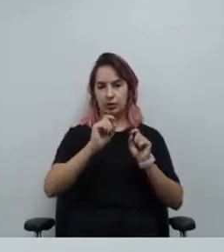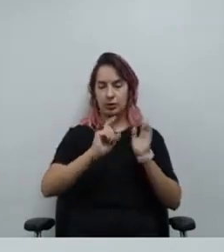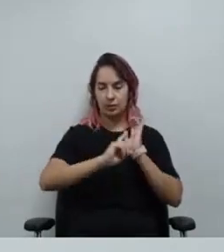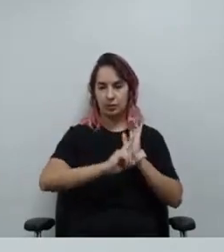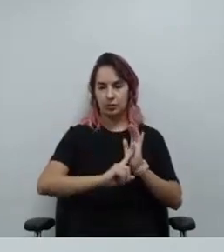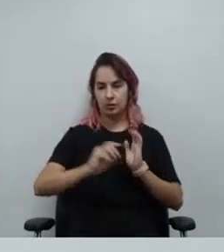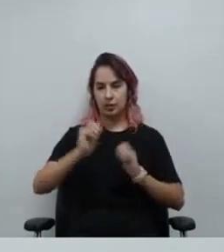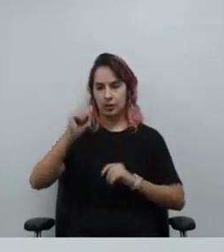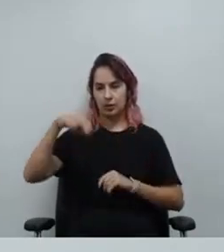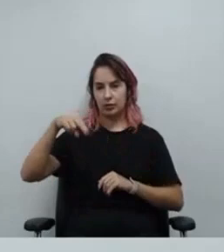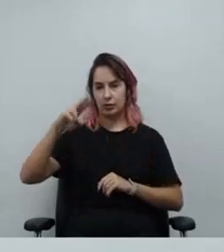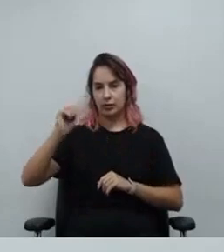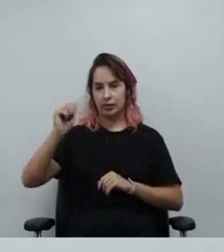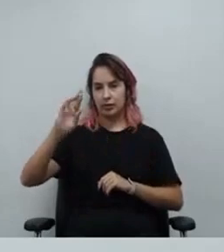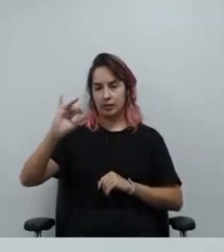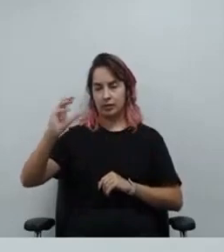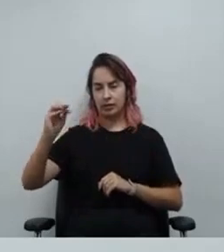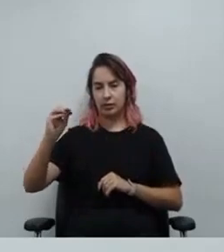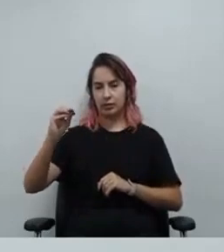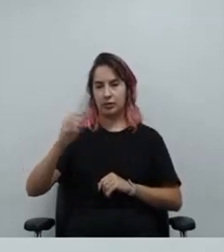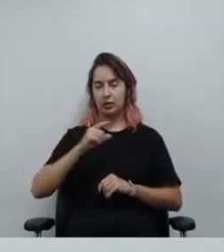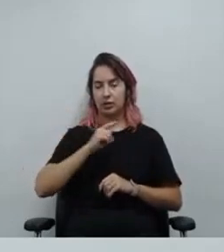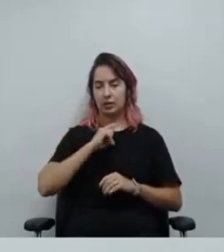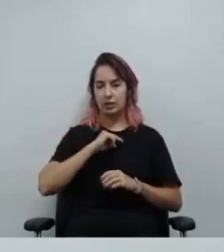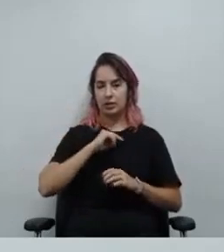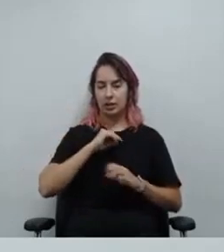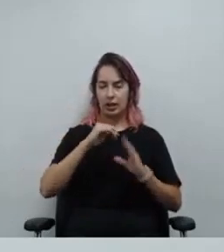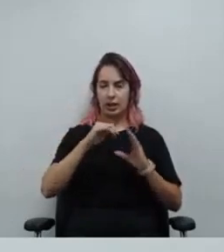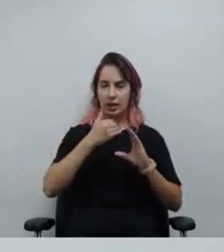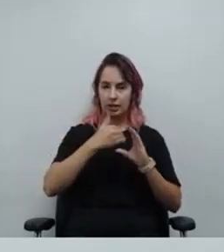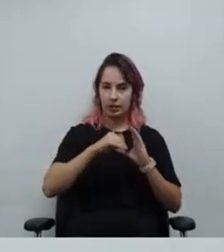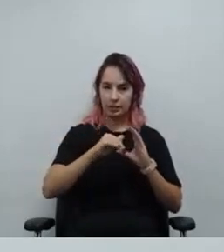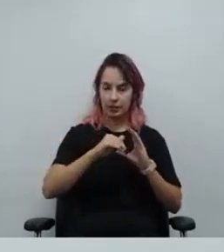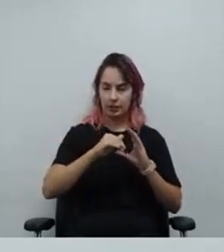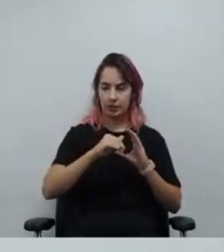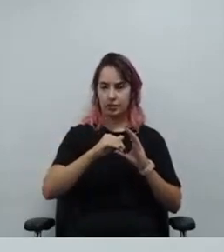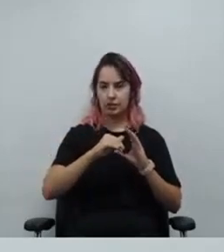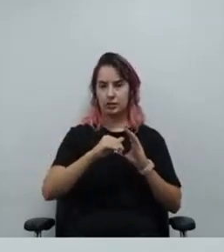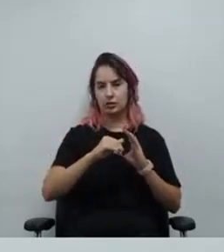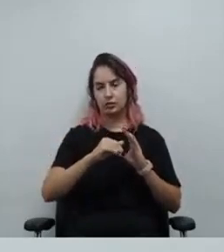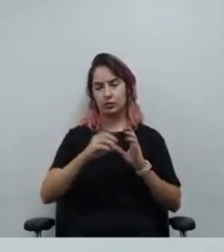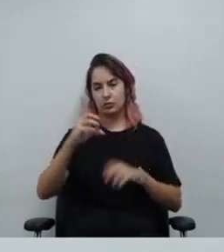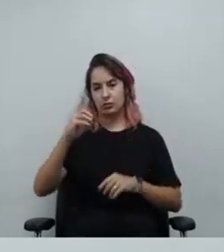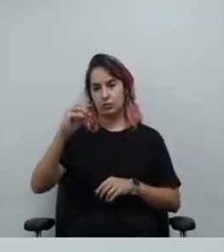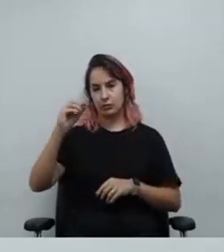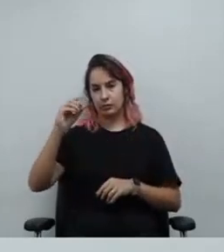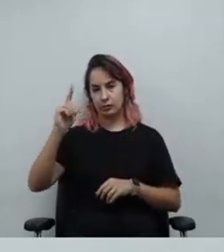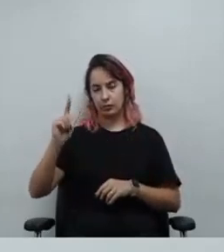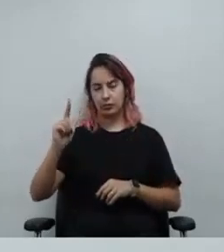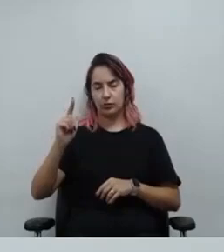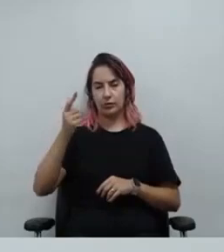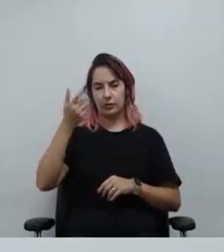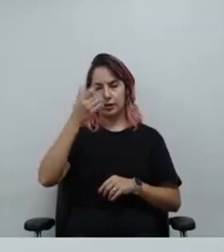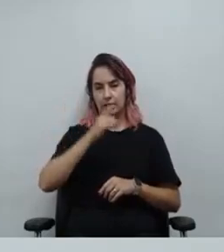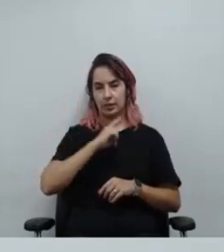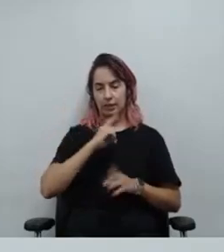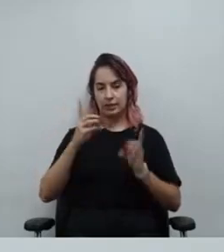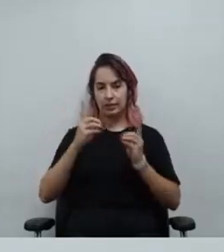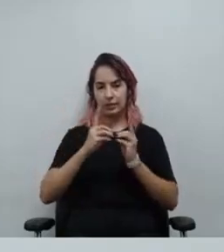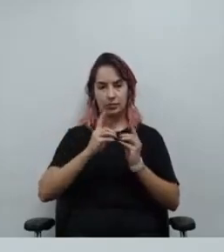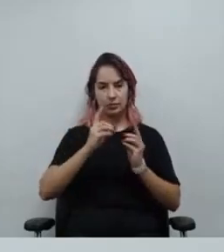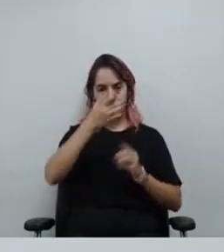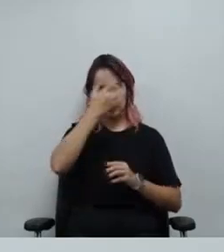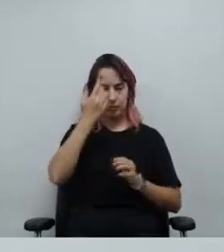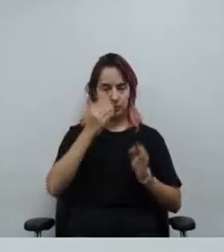uma subalimentação dos dados DOL das unidades que têm atendimento pop-rua e que os